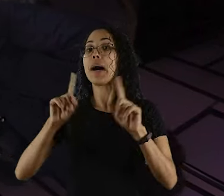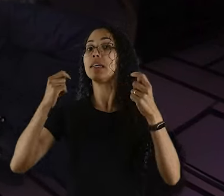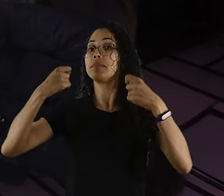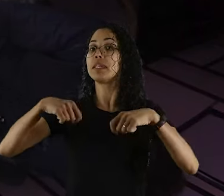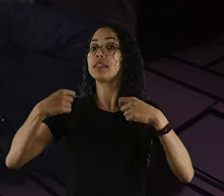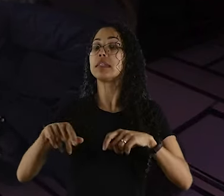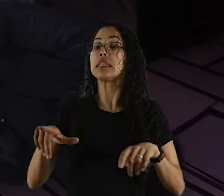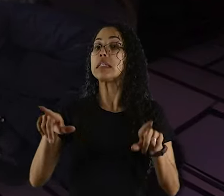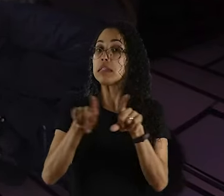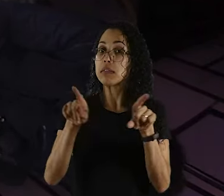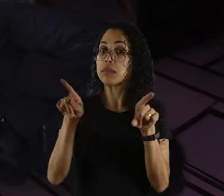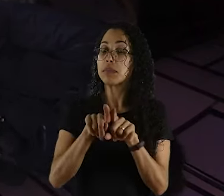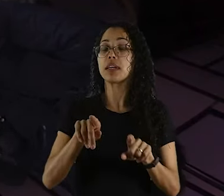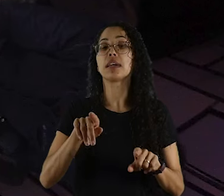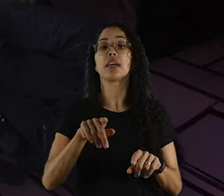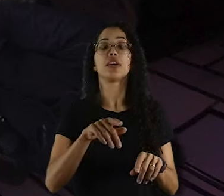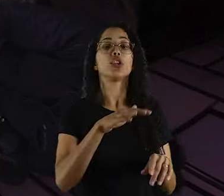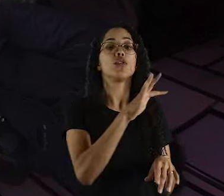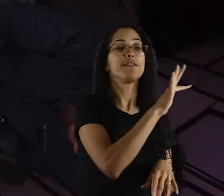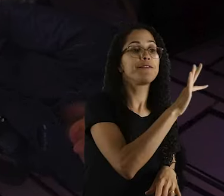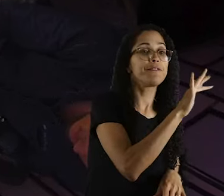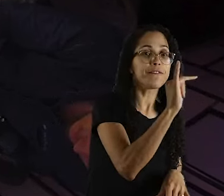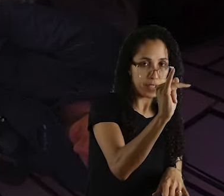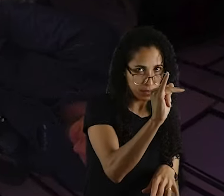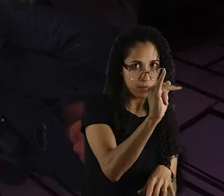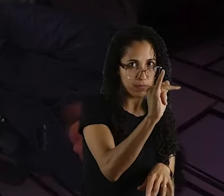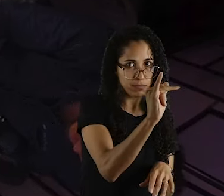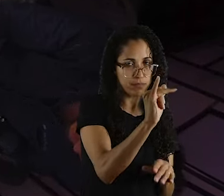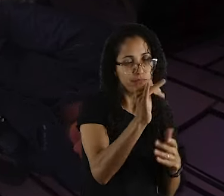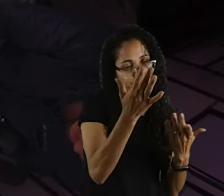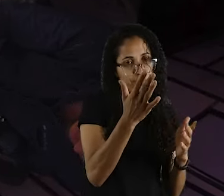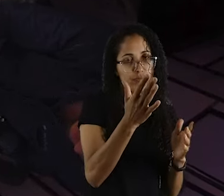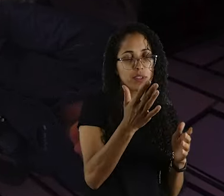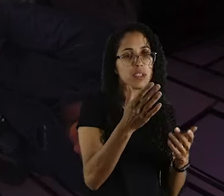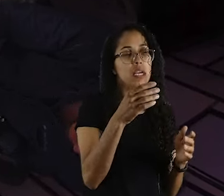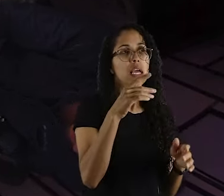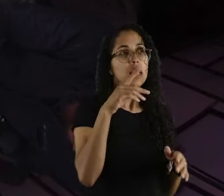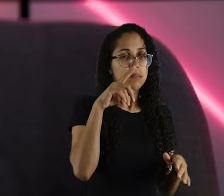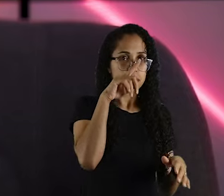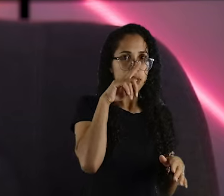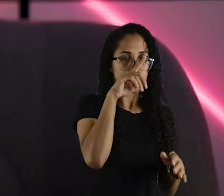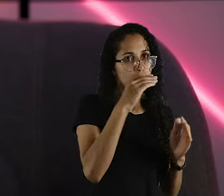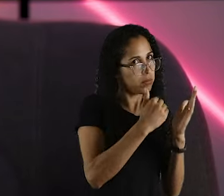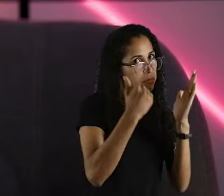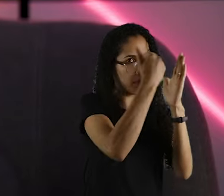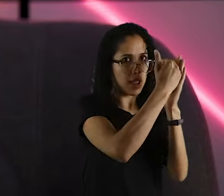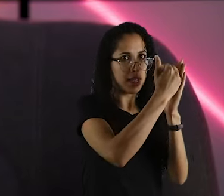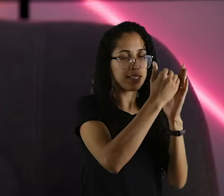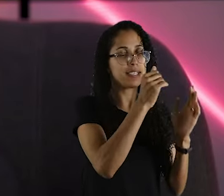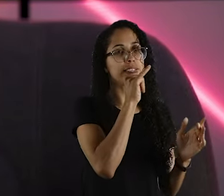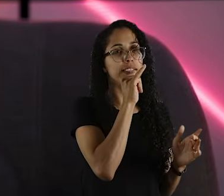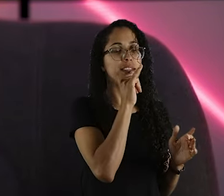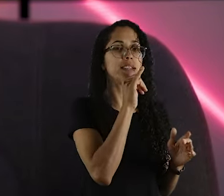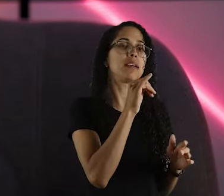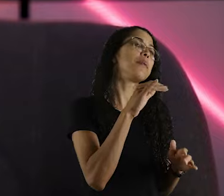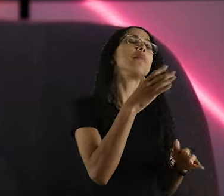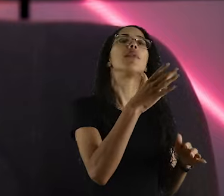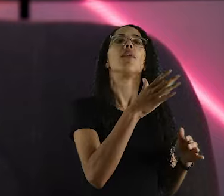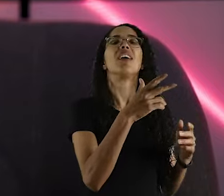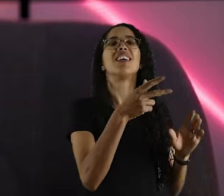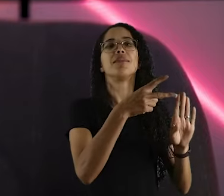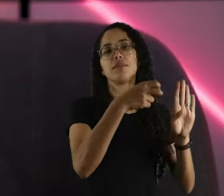imobiliários, que não apresentam uma taxa de risco tão alta, e aqueles que já apresentam um risco um pouco maior, como ações de empresas, como o